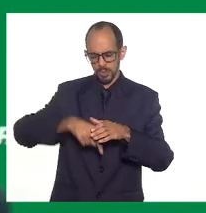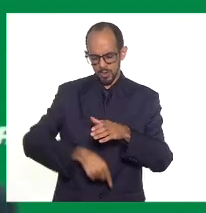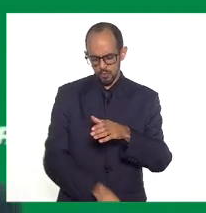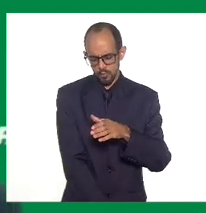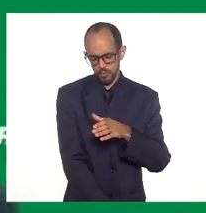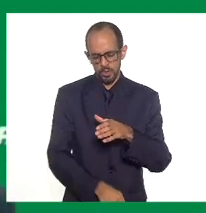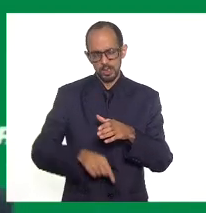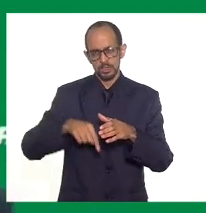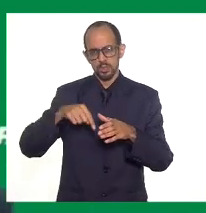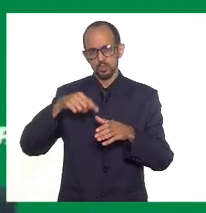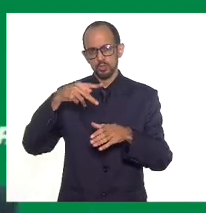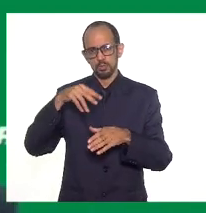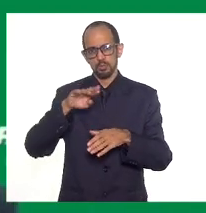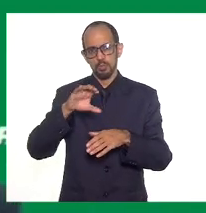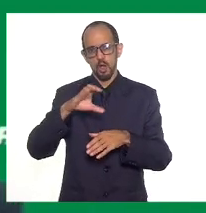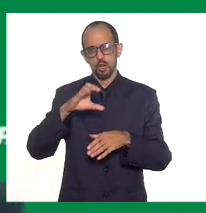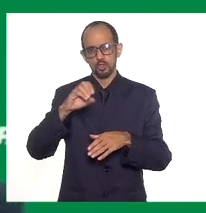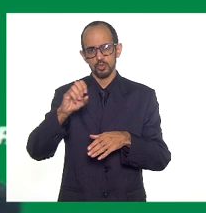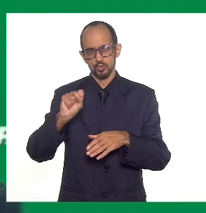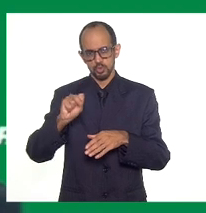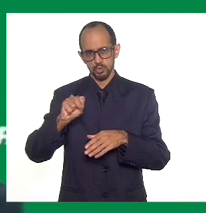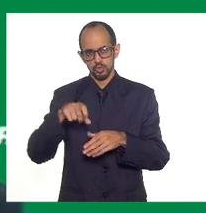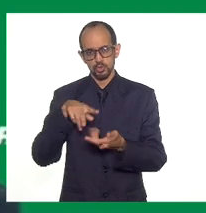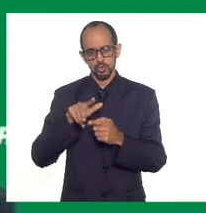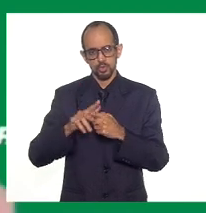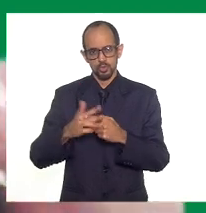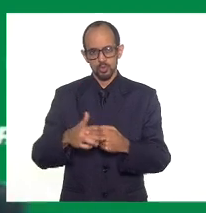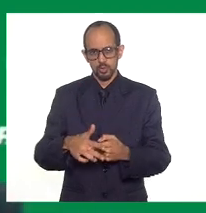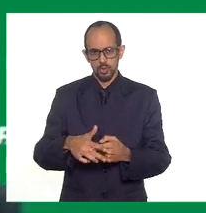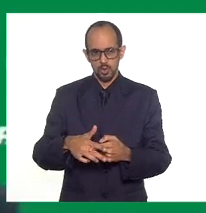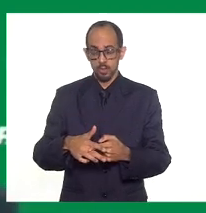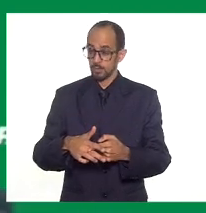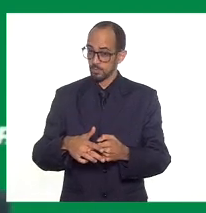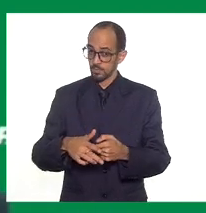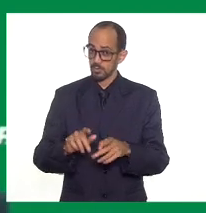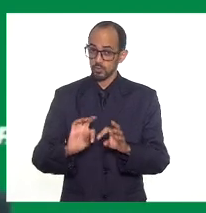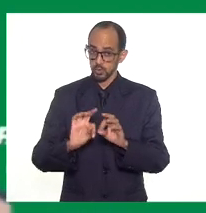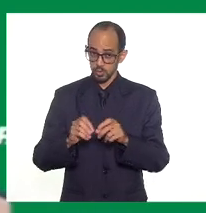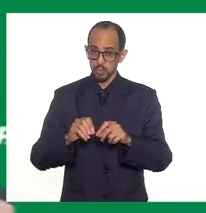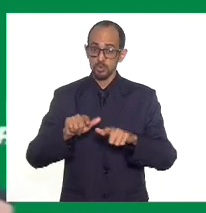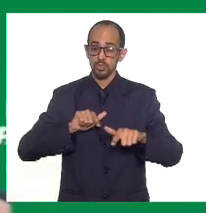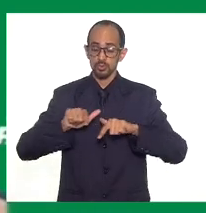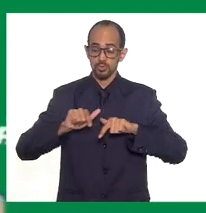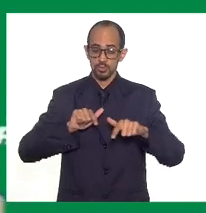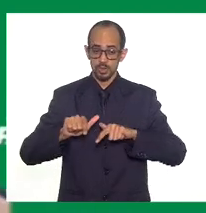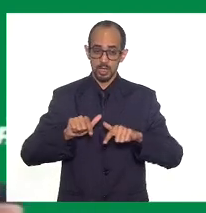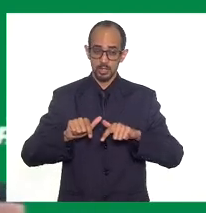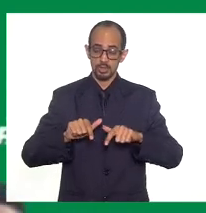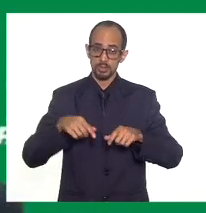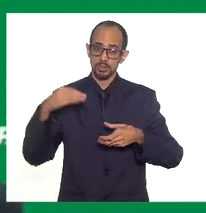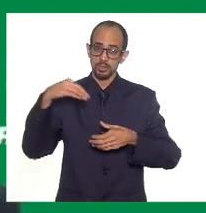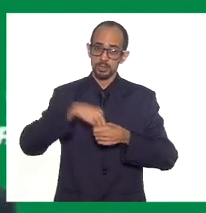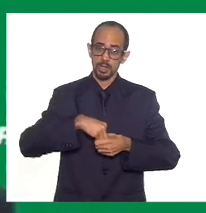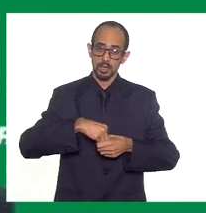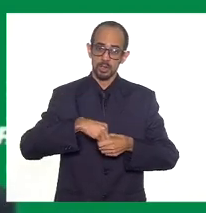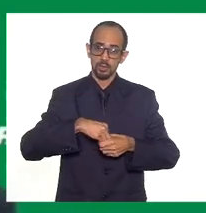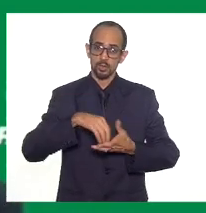poços, conservação e reparo, manutenção, né? Todas as atividades relacionadas ao offshore.